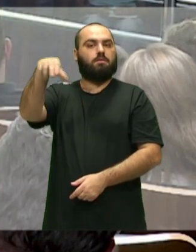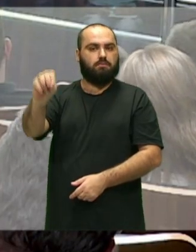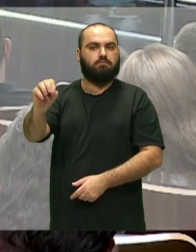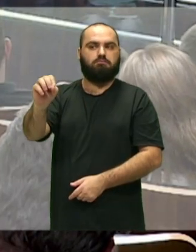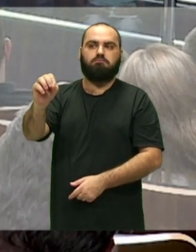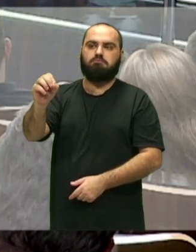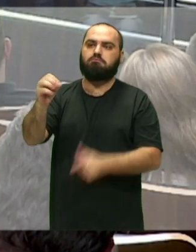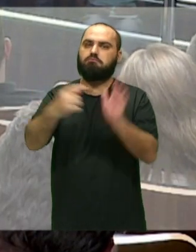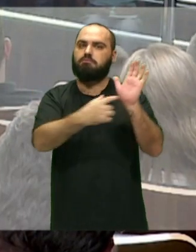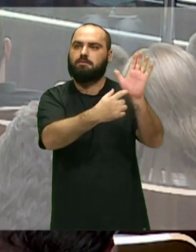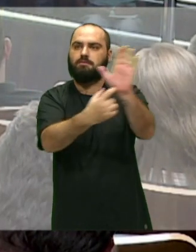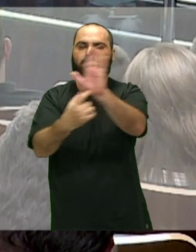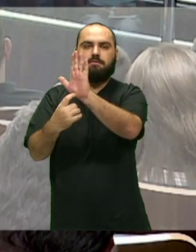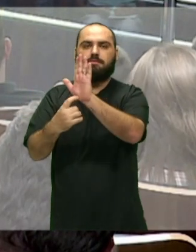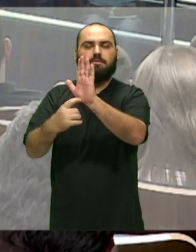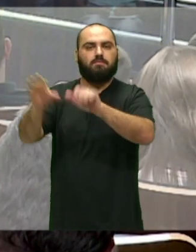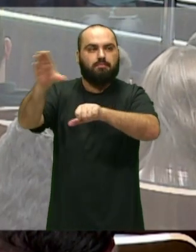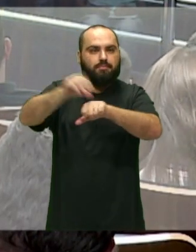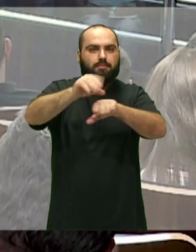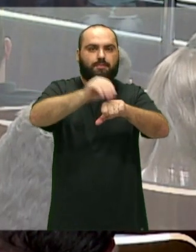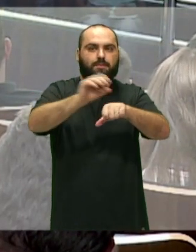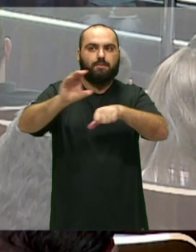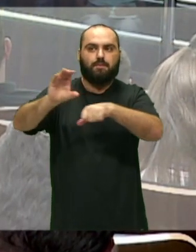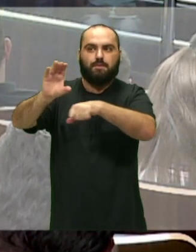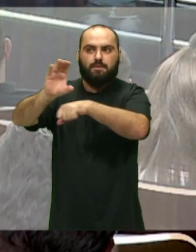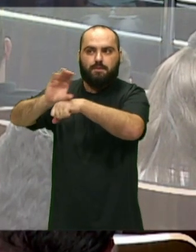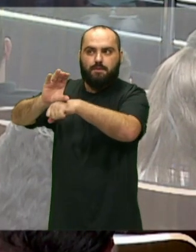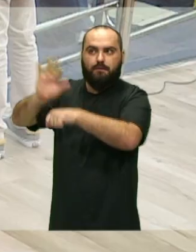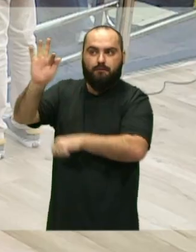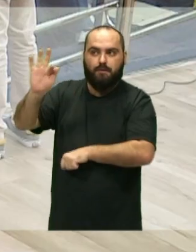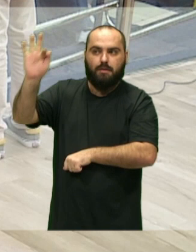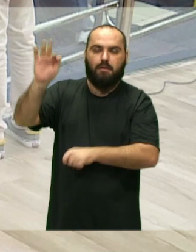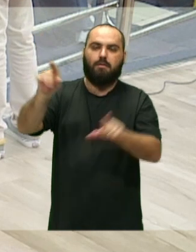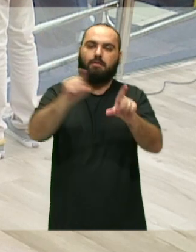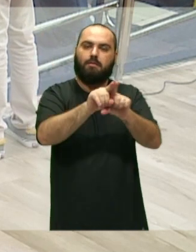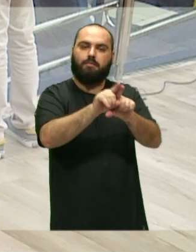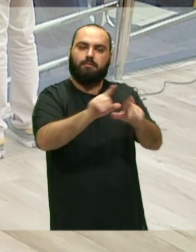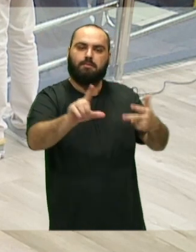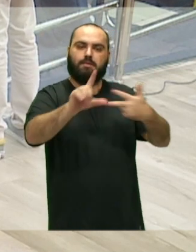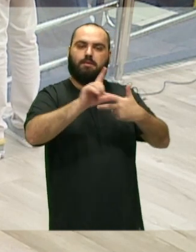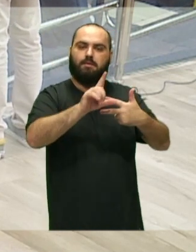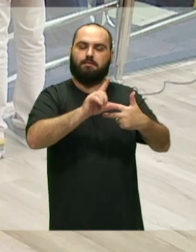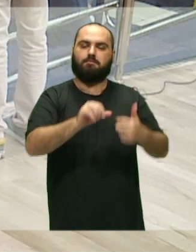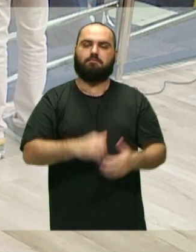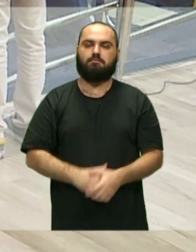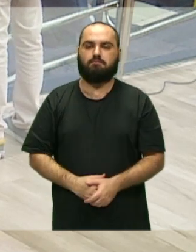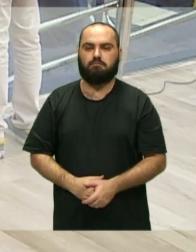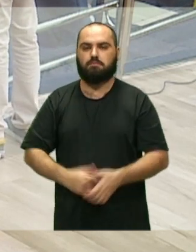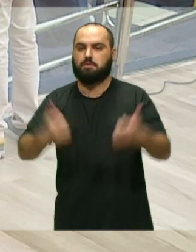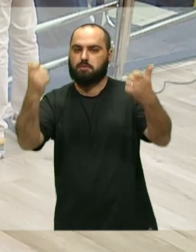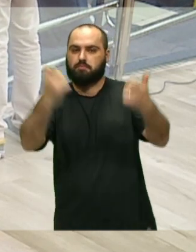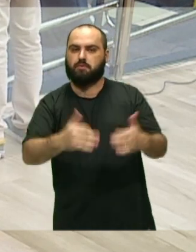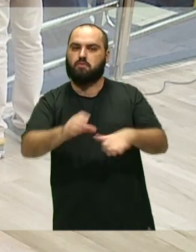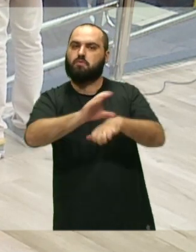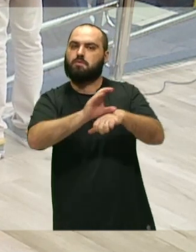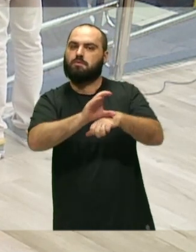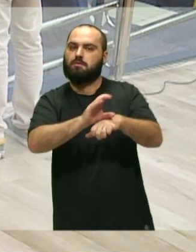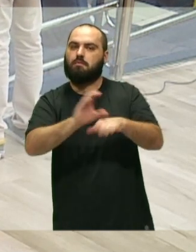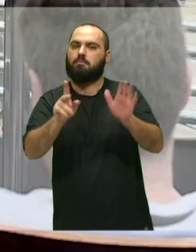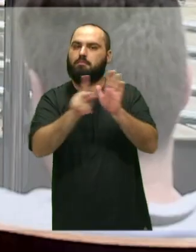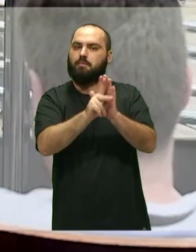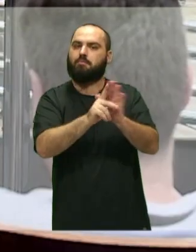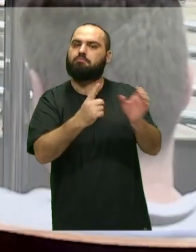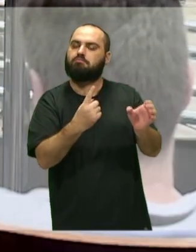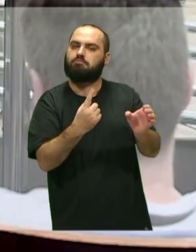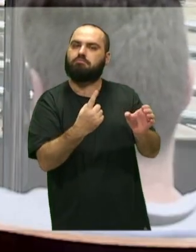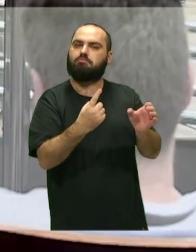conhecimentos sobre a Constituição Federal e o Poder Legislativo ele também destacou a importância da constituição para a cidadania